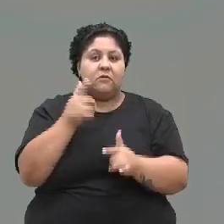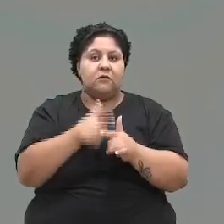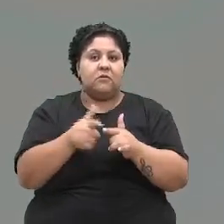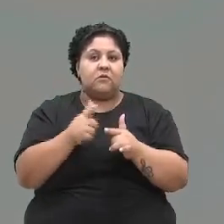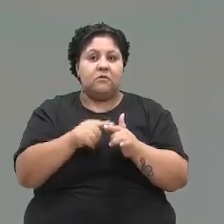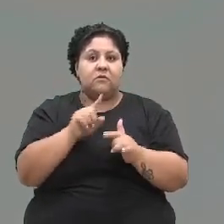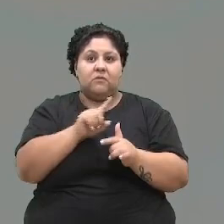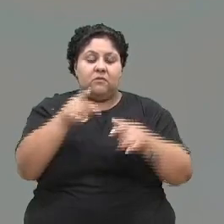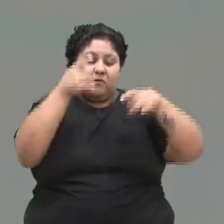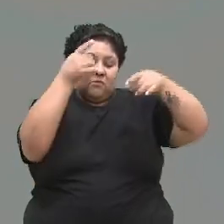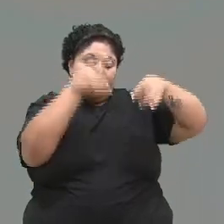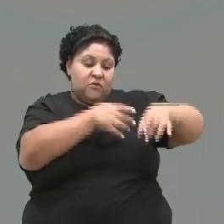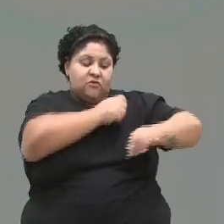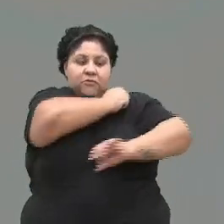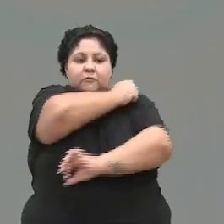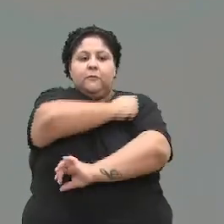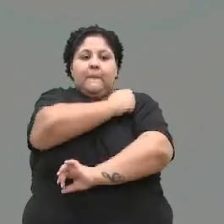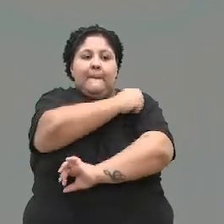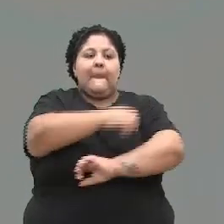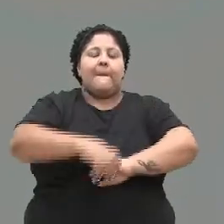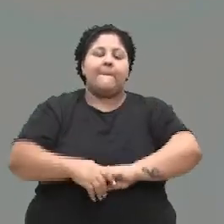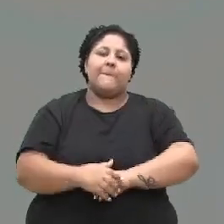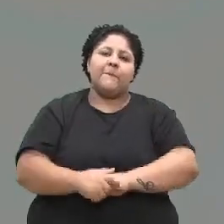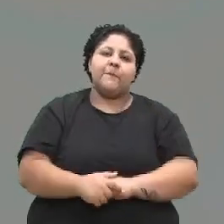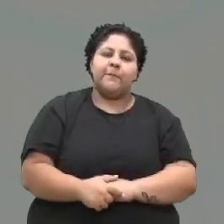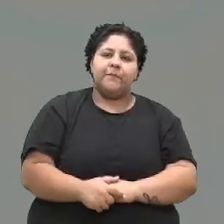não prejudicar os estudantes.